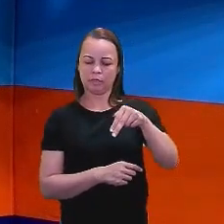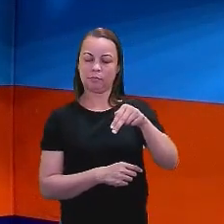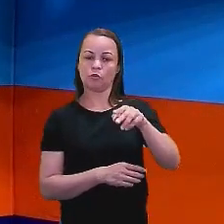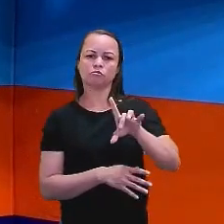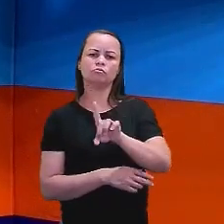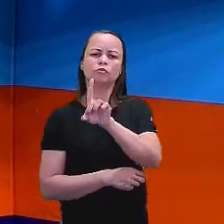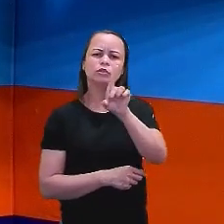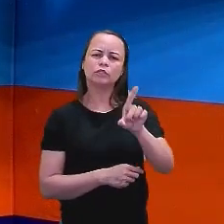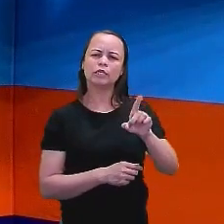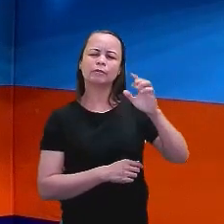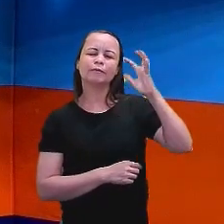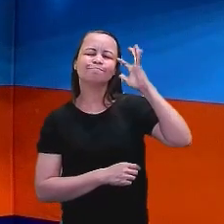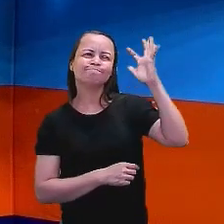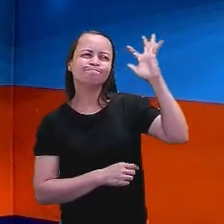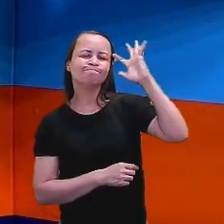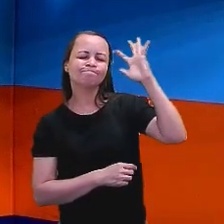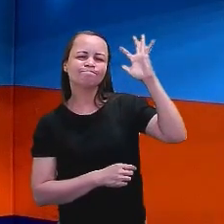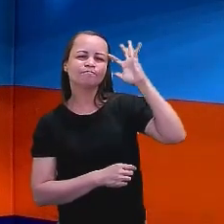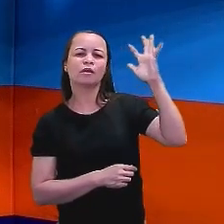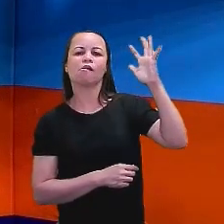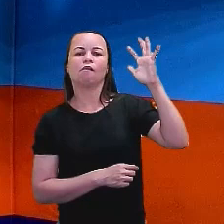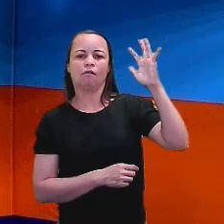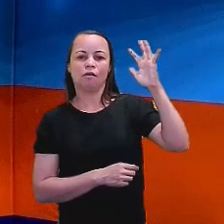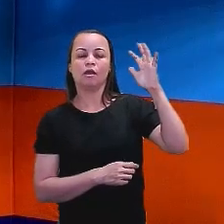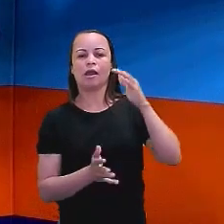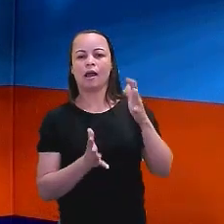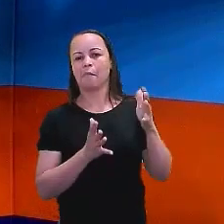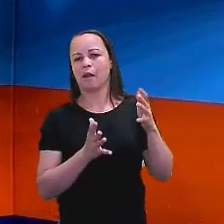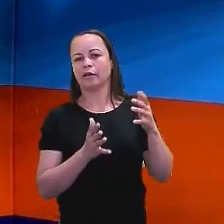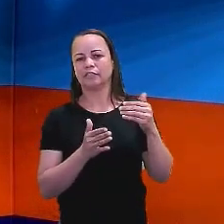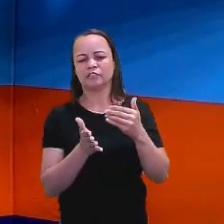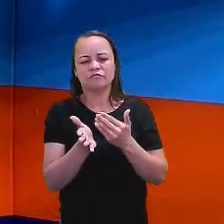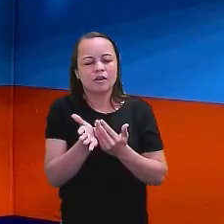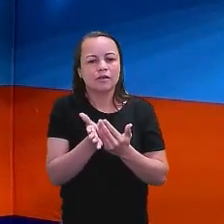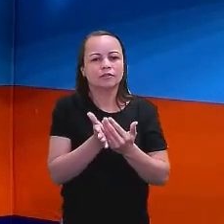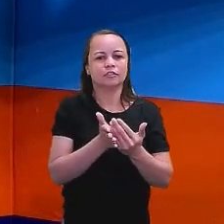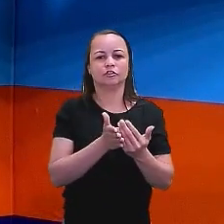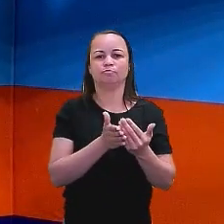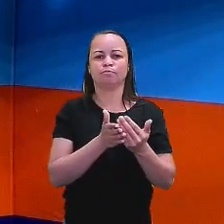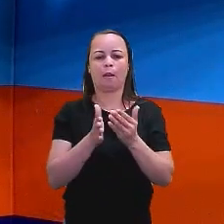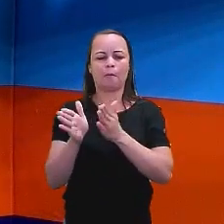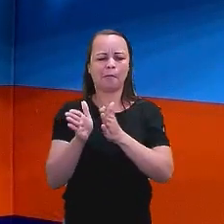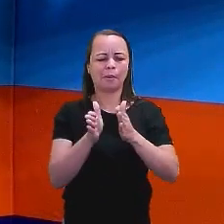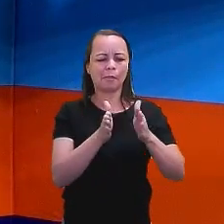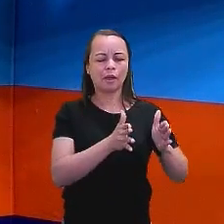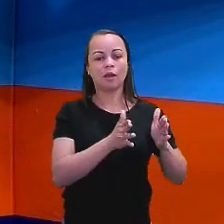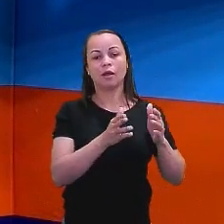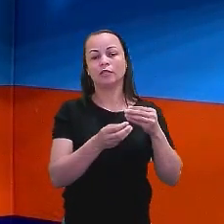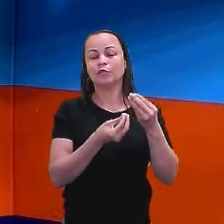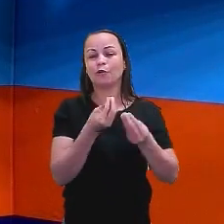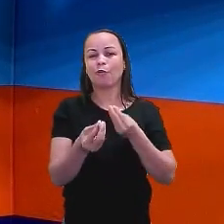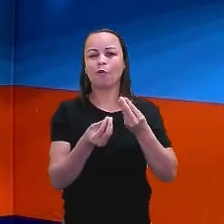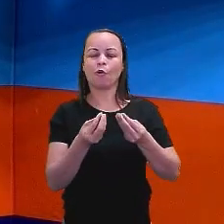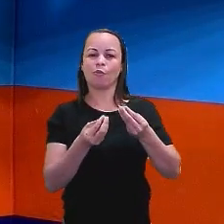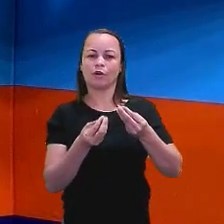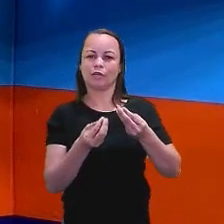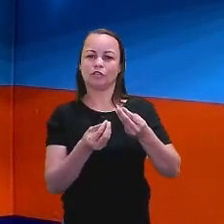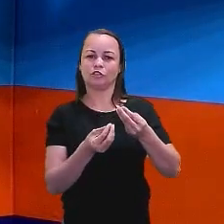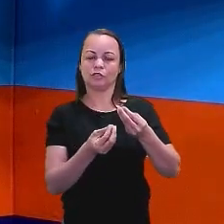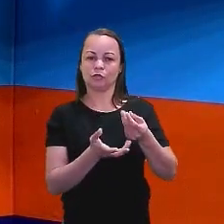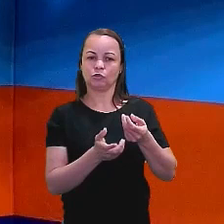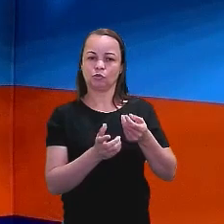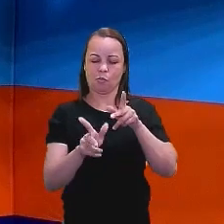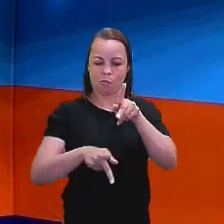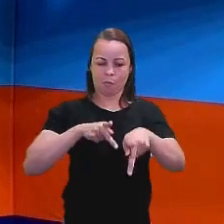seja refletido a partir de diversas frentes como a questão do negro, do